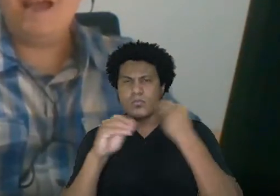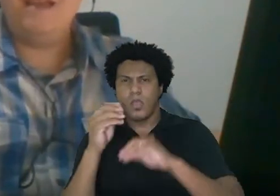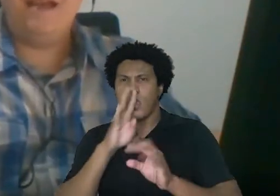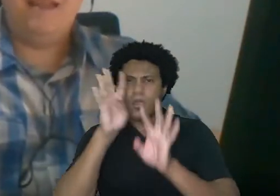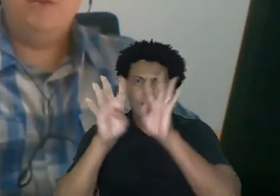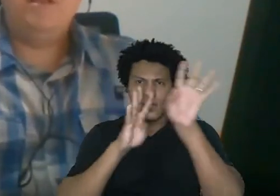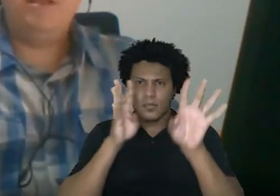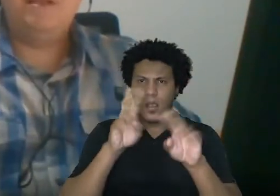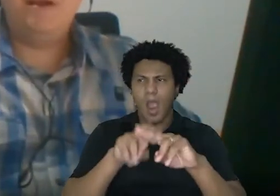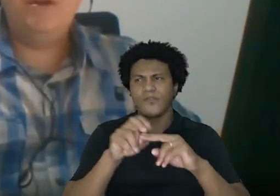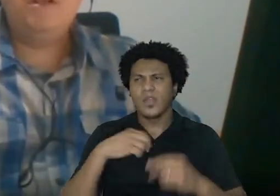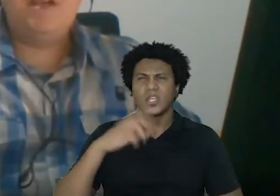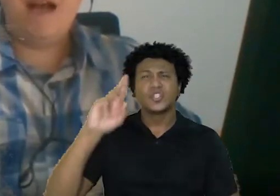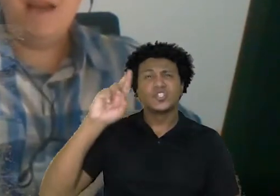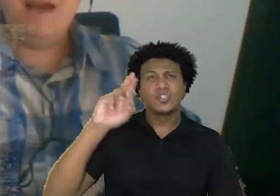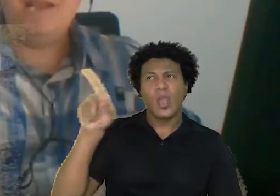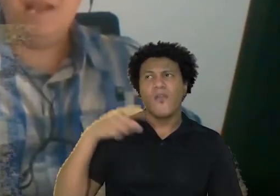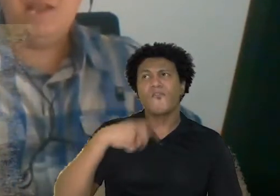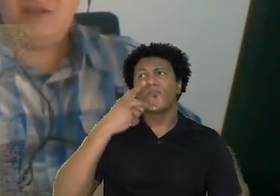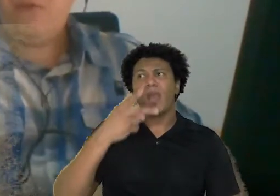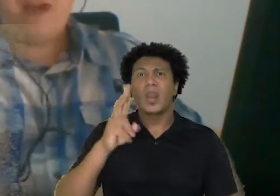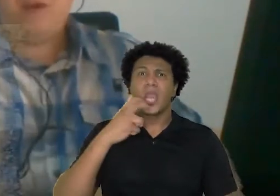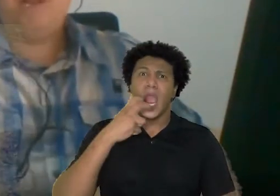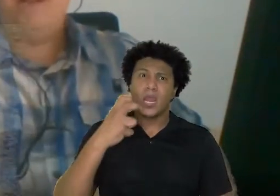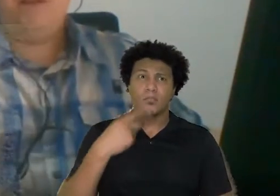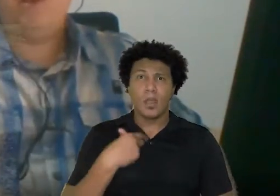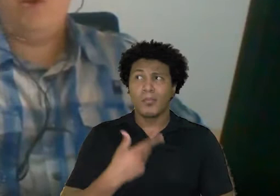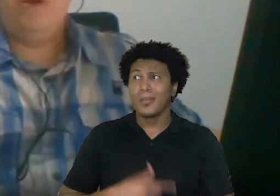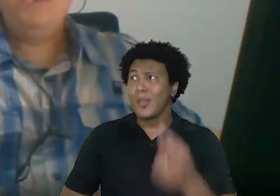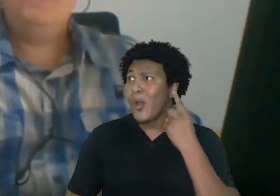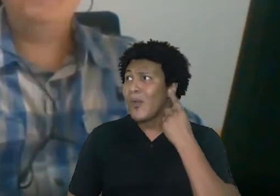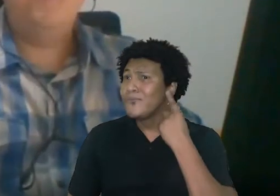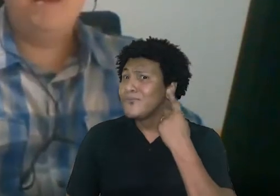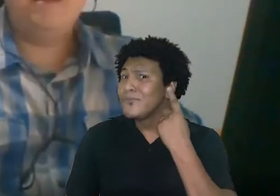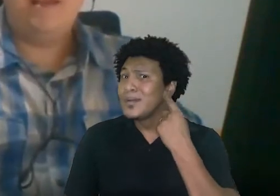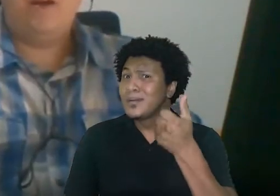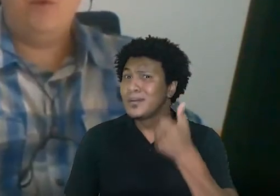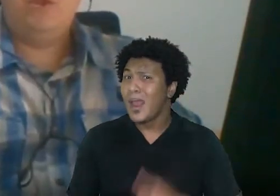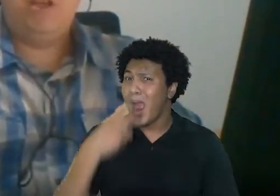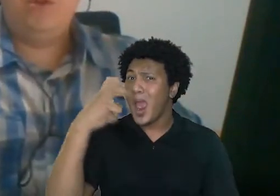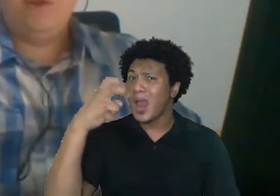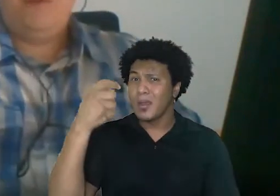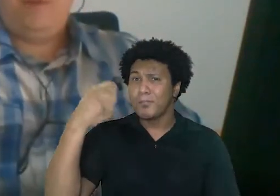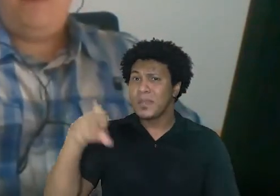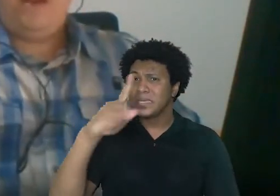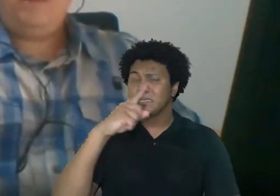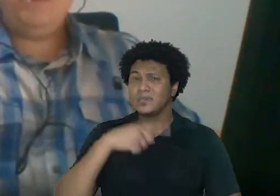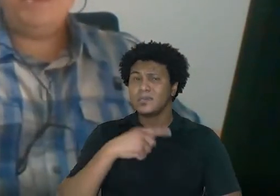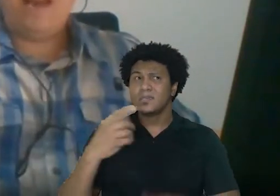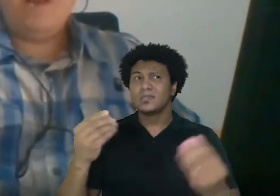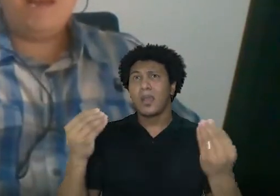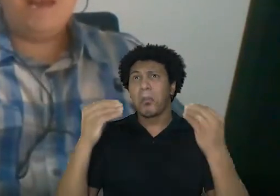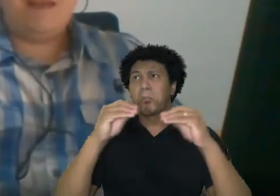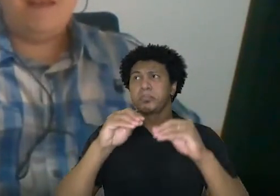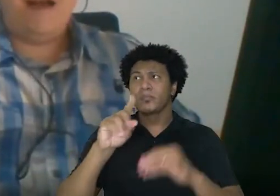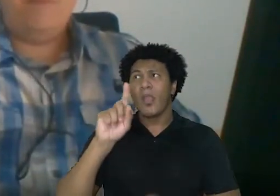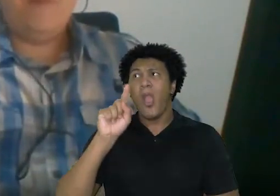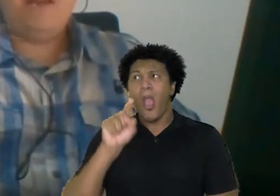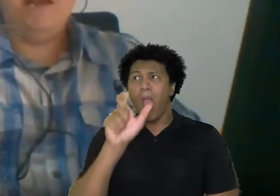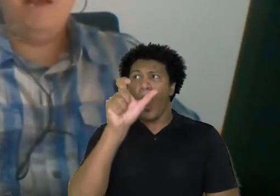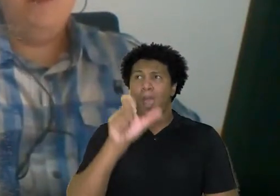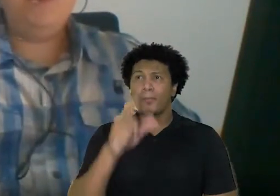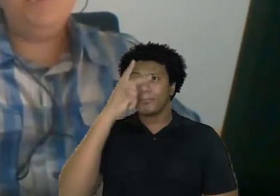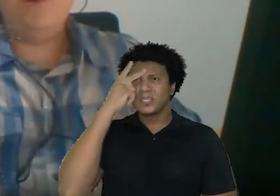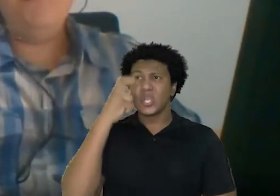que a técnica da audiodescrição já garante. A gente não vai audiodescrever som. E às vezes o diretor do filme. Não, mas descreve aqui que ele